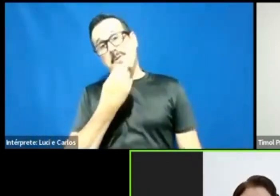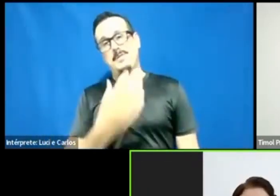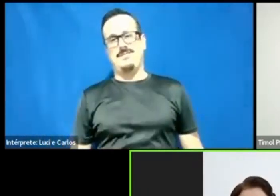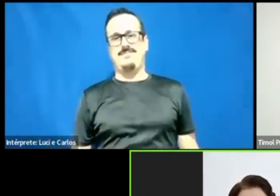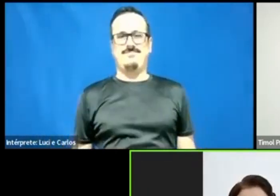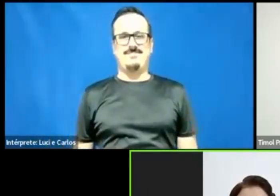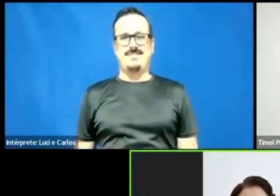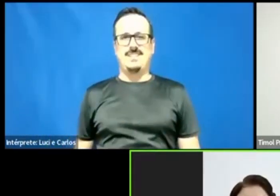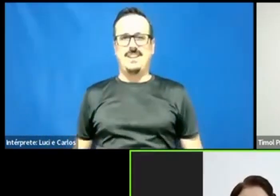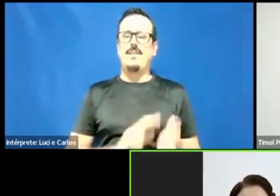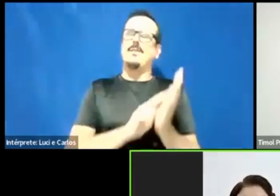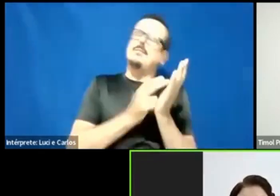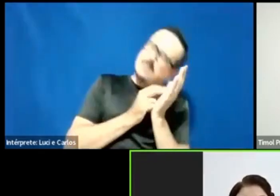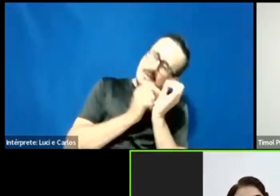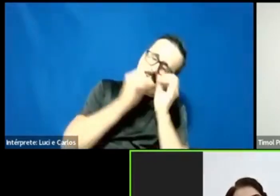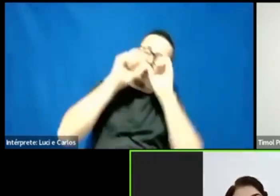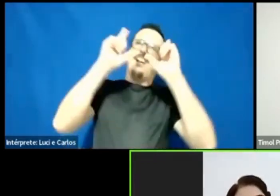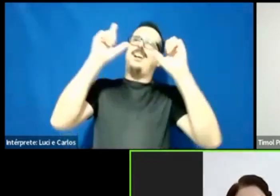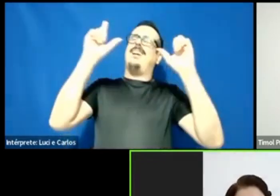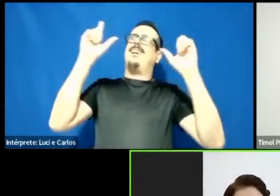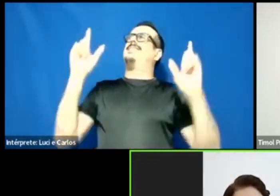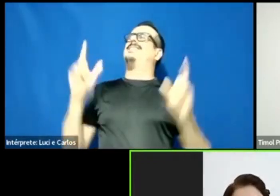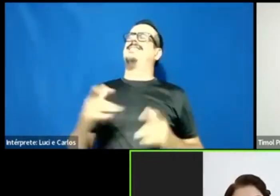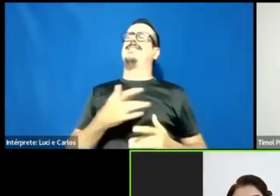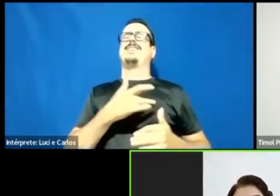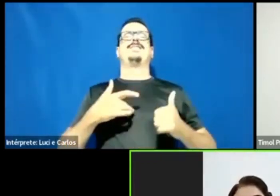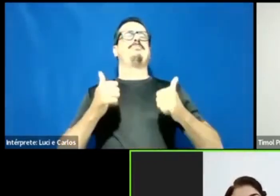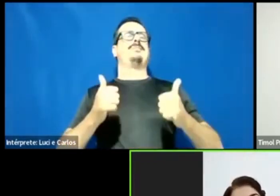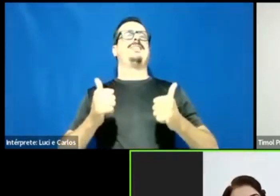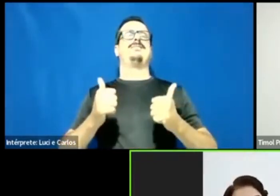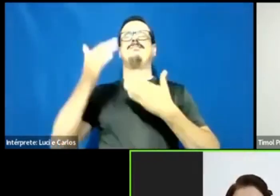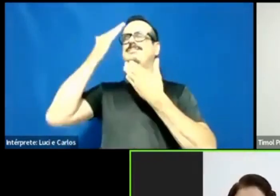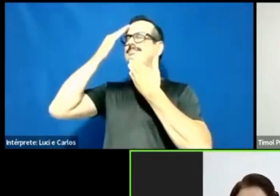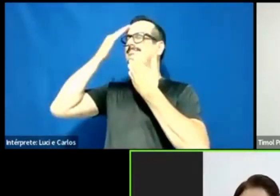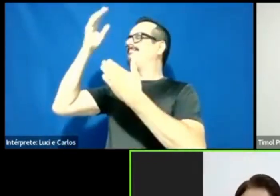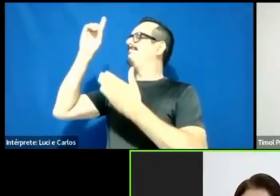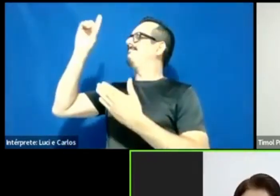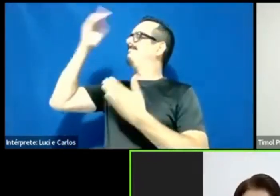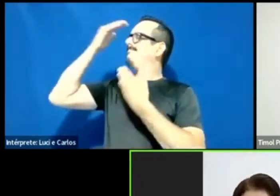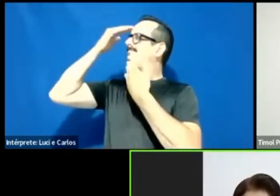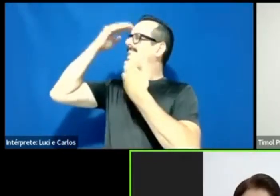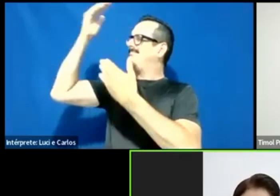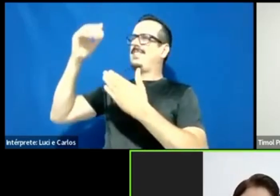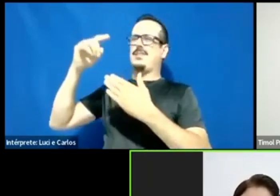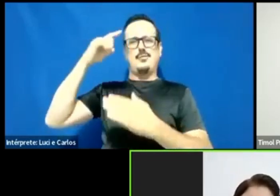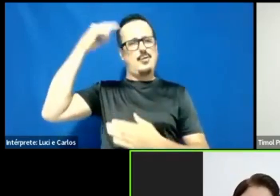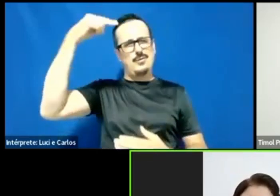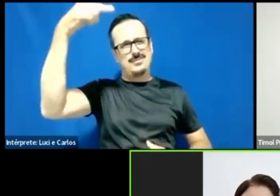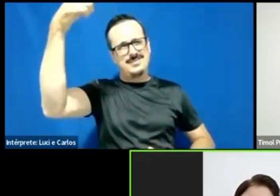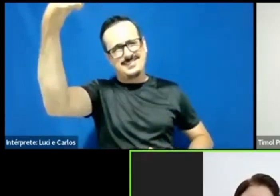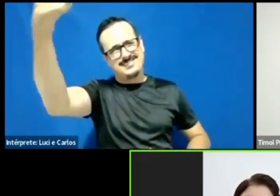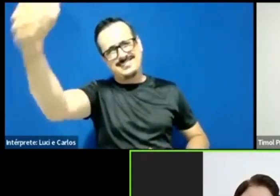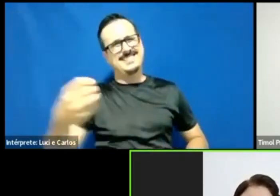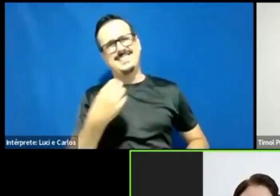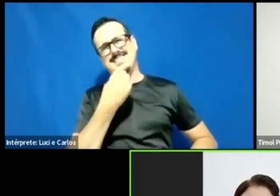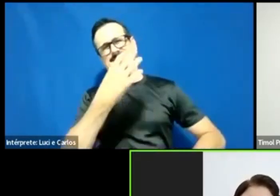né? E agradecer a Deus por mais um dia, e enfrentar mais um dia e lutando dia após dia. Porque a